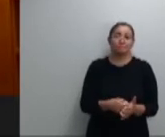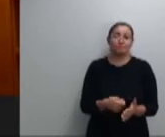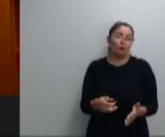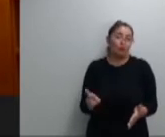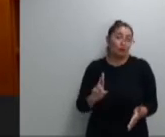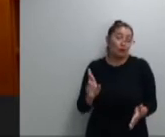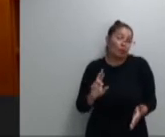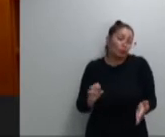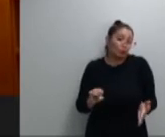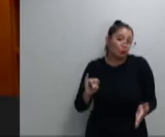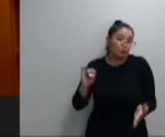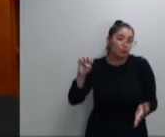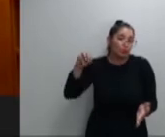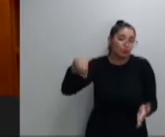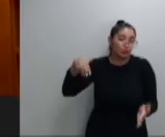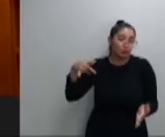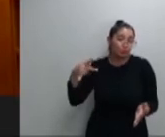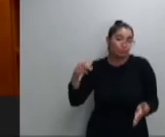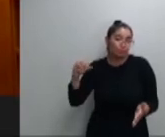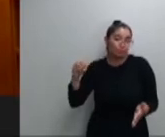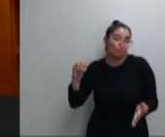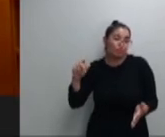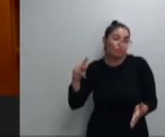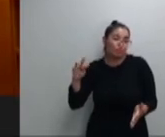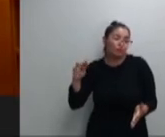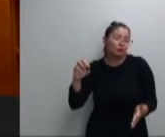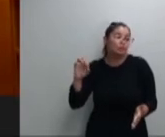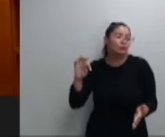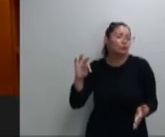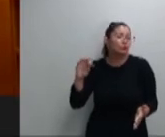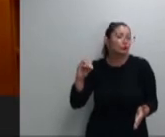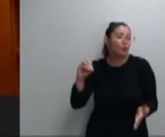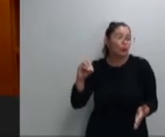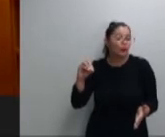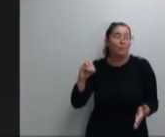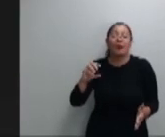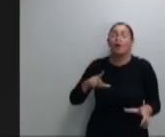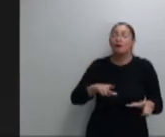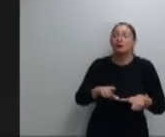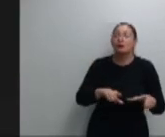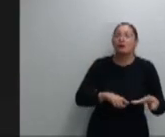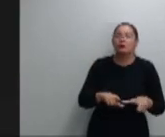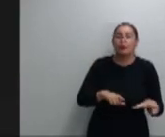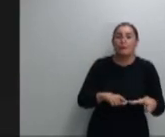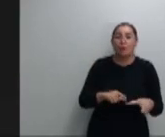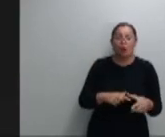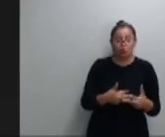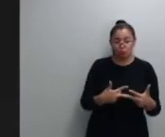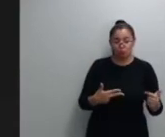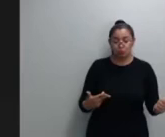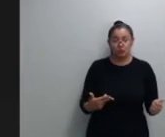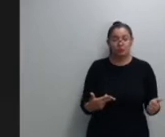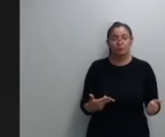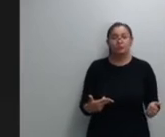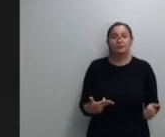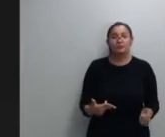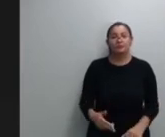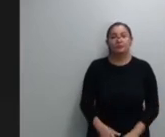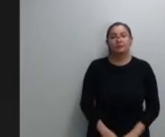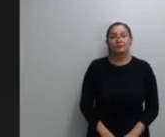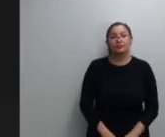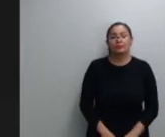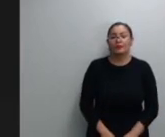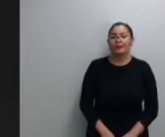atividade. se a atividade não empregou aquele bem durante todo o tempo, parece que